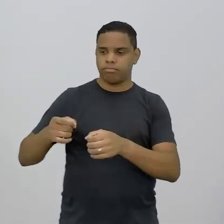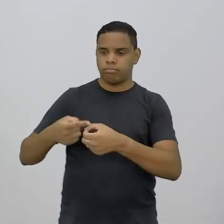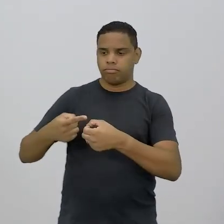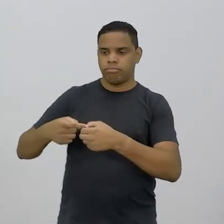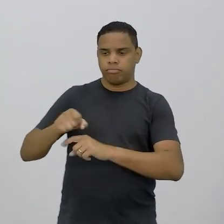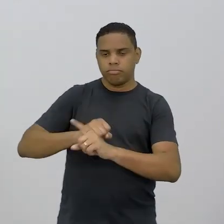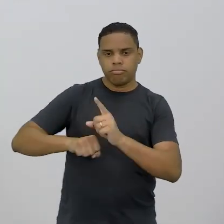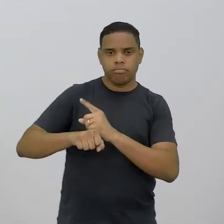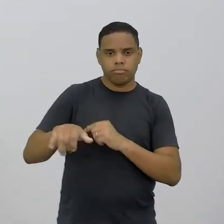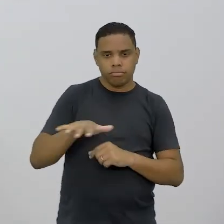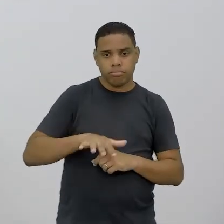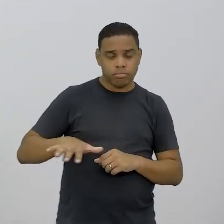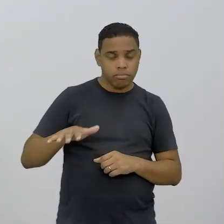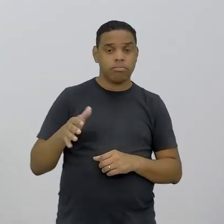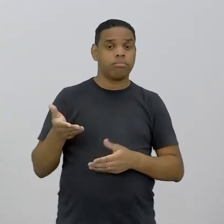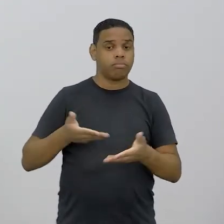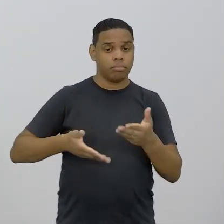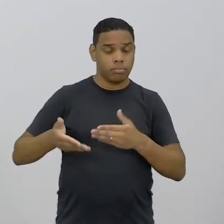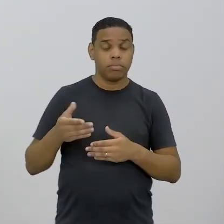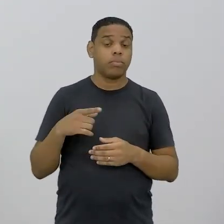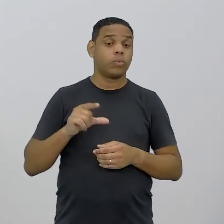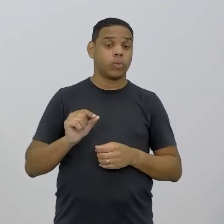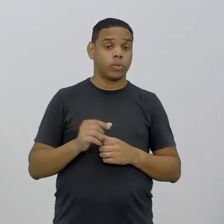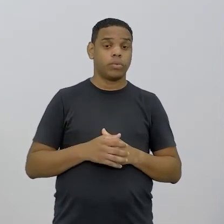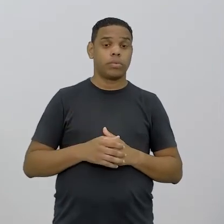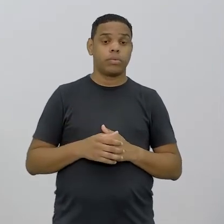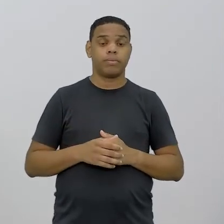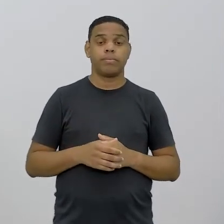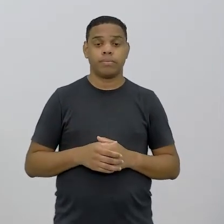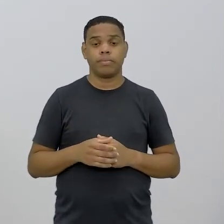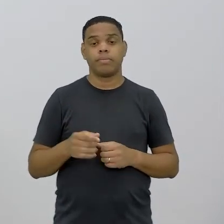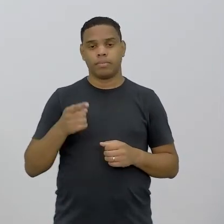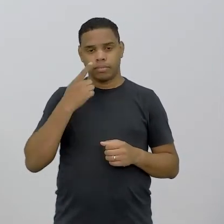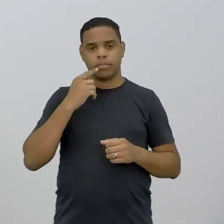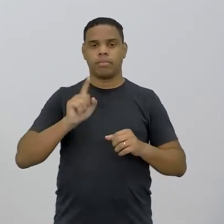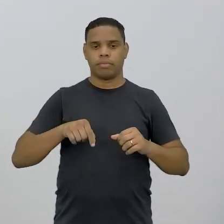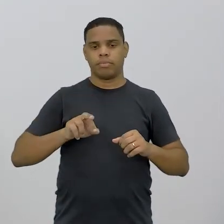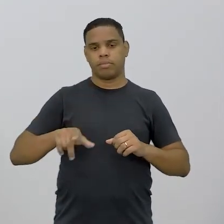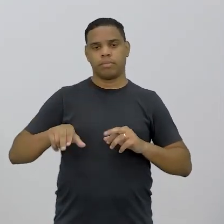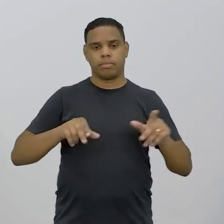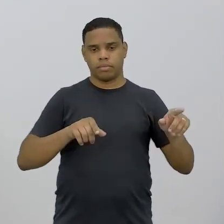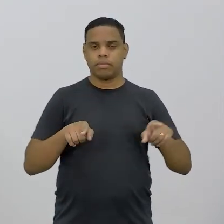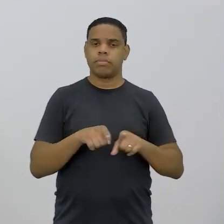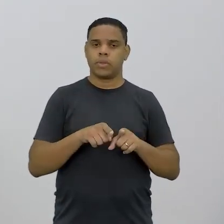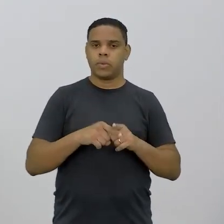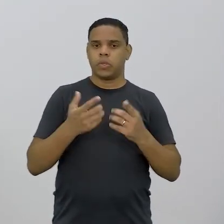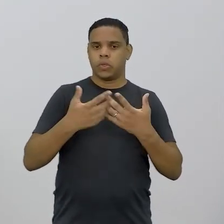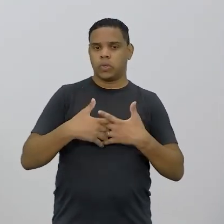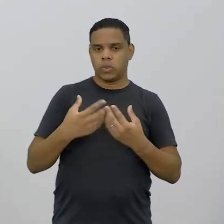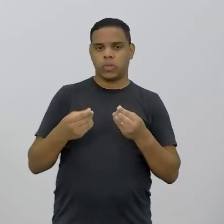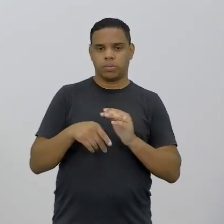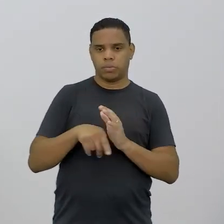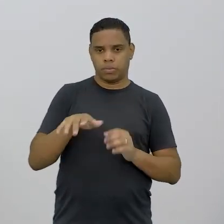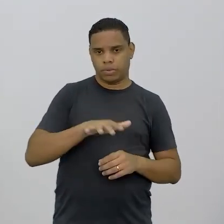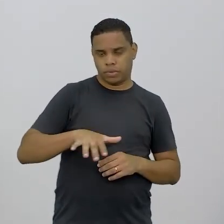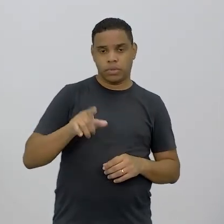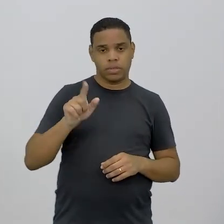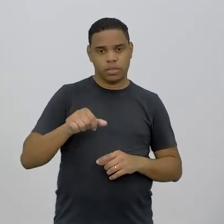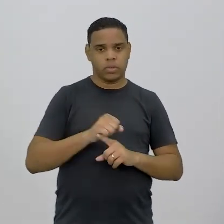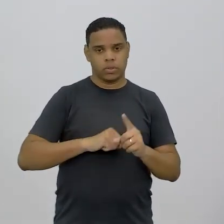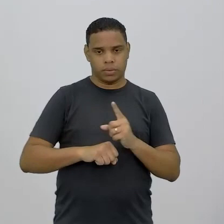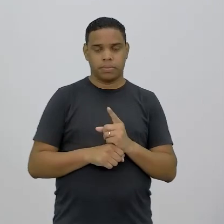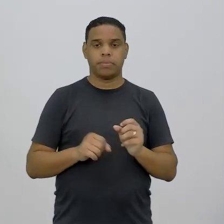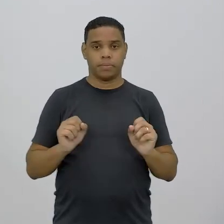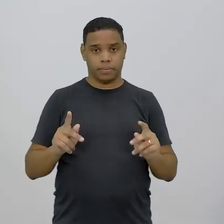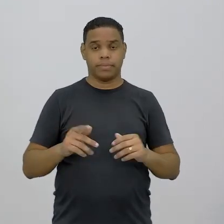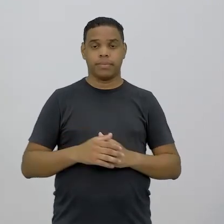essa solidariedade orgânica se deve justamente a essa diferença e essa complexidade desse organismo que é a